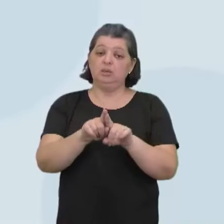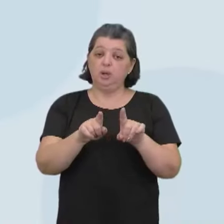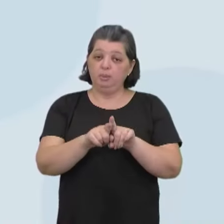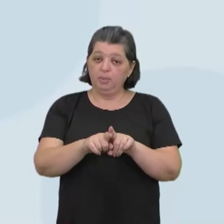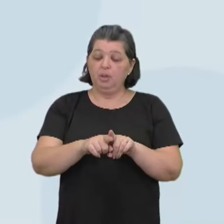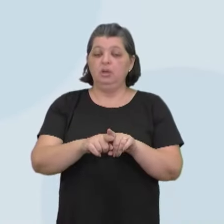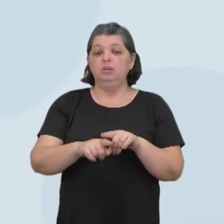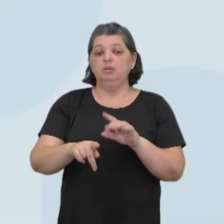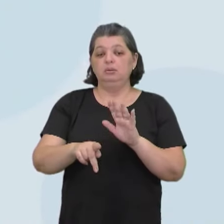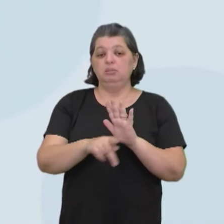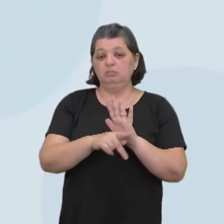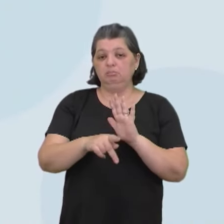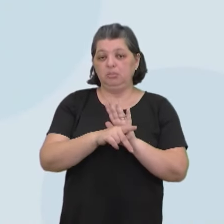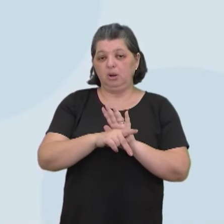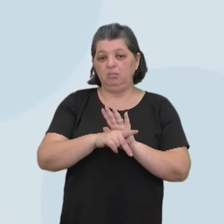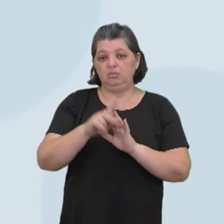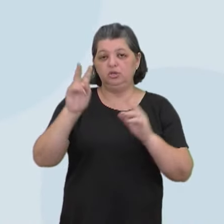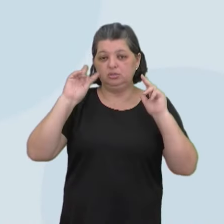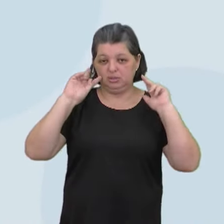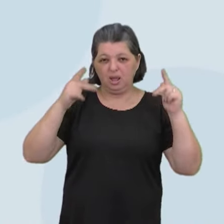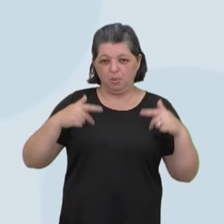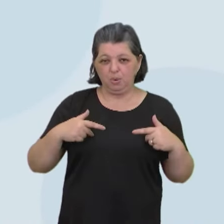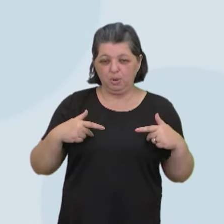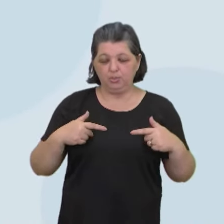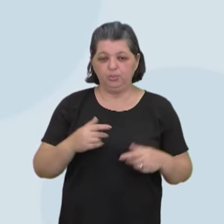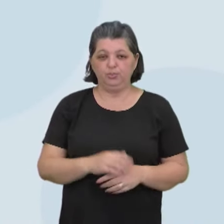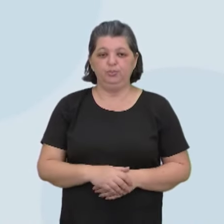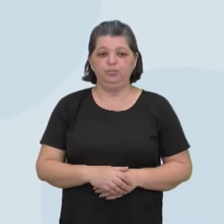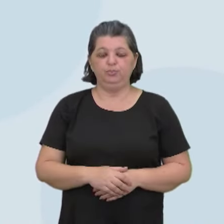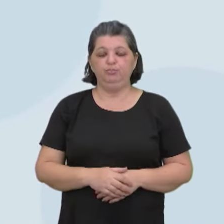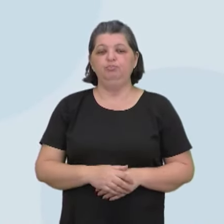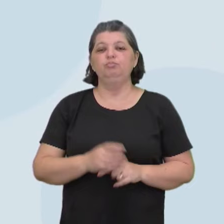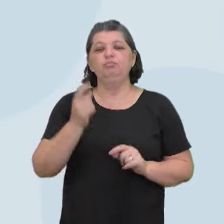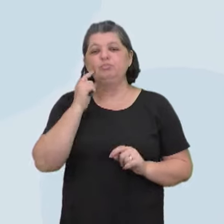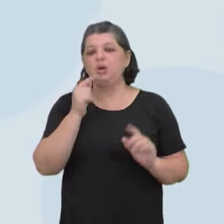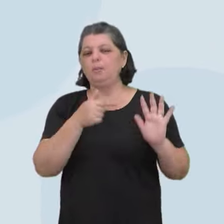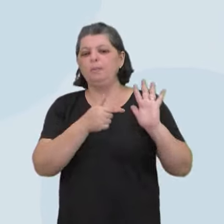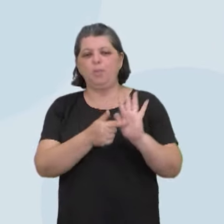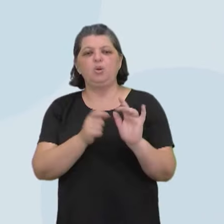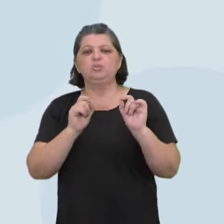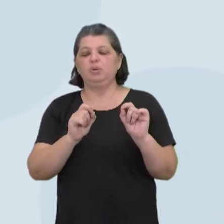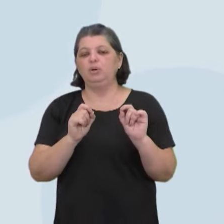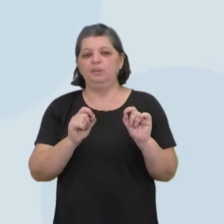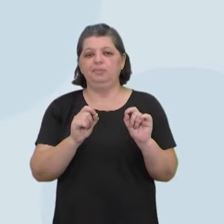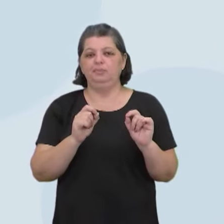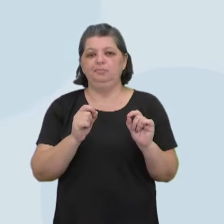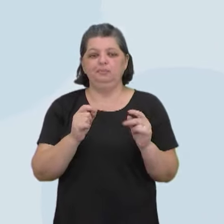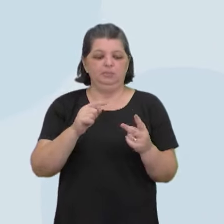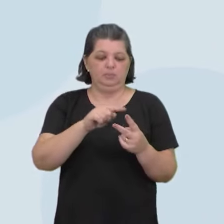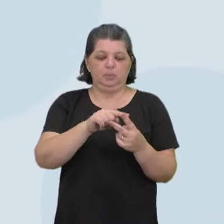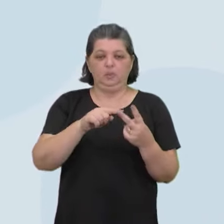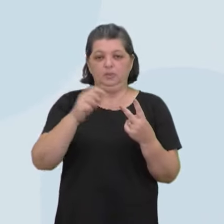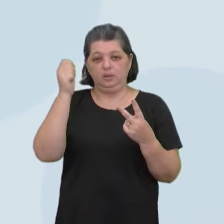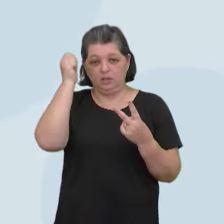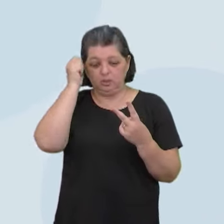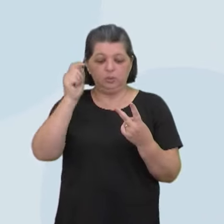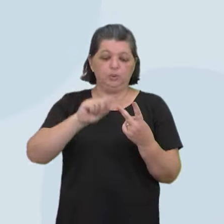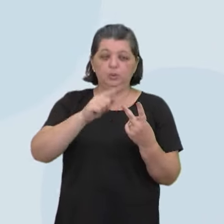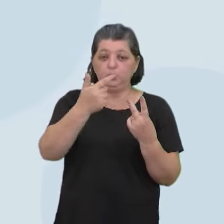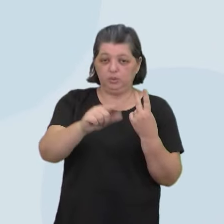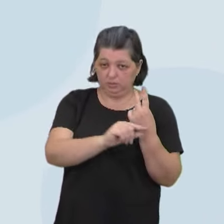próprio homem. O que nos mostra nessa chave de interpretação do Adorno e do Horkheimer que